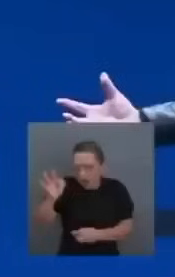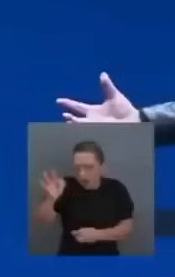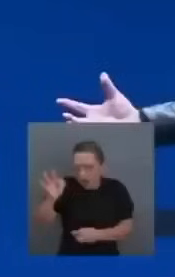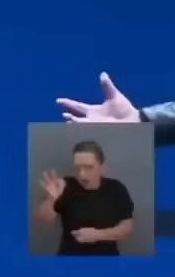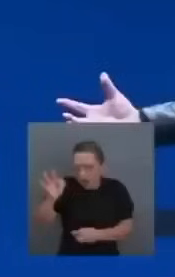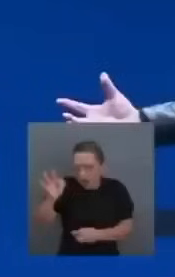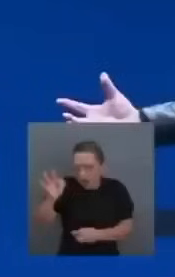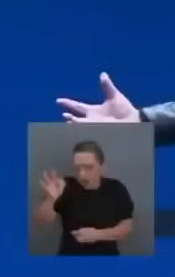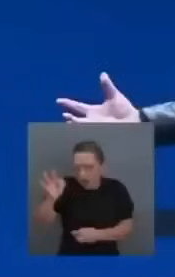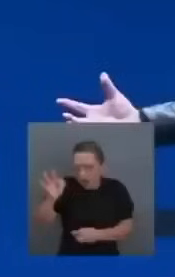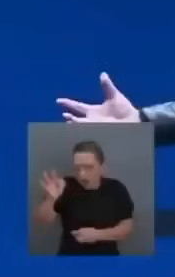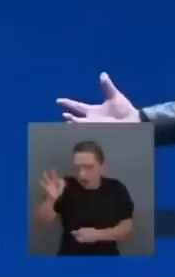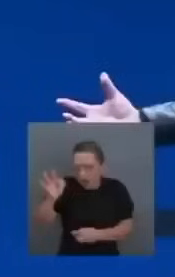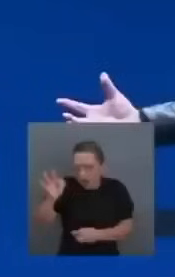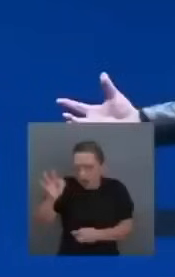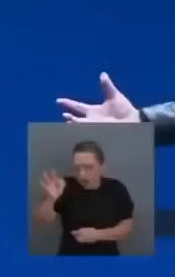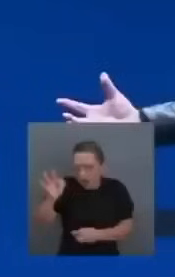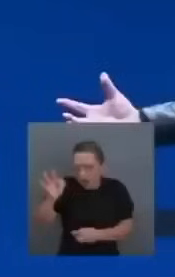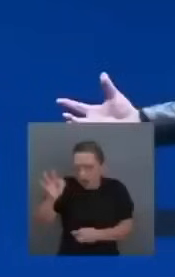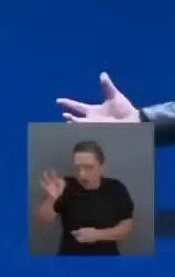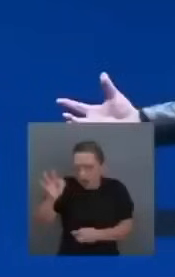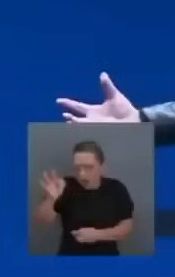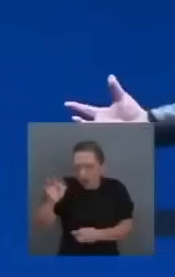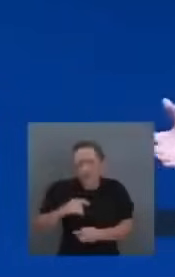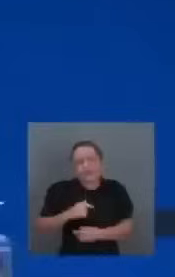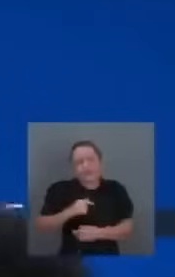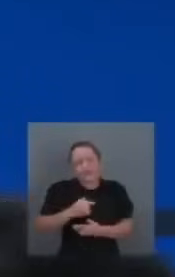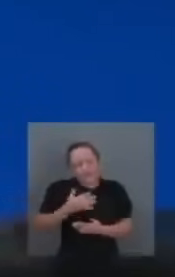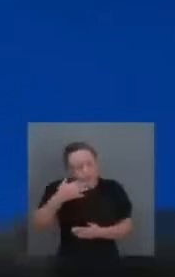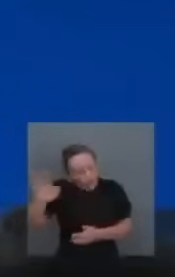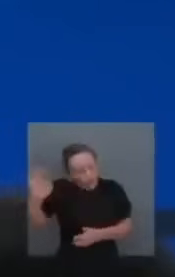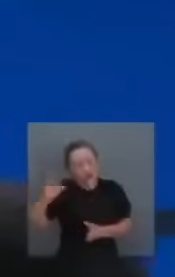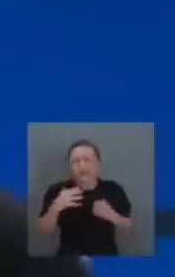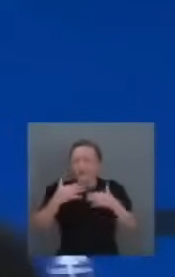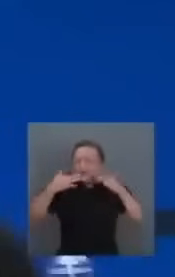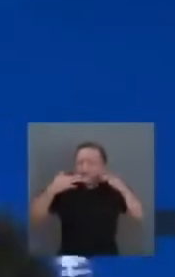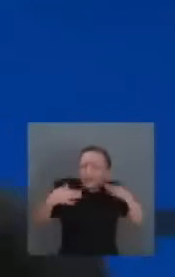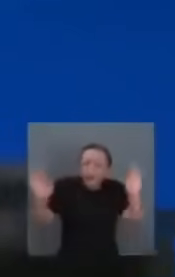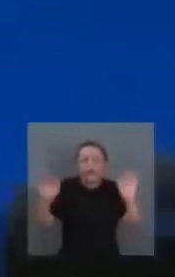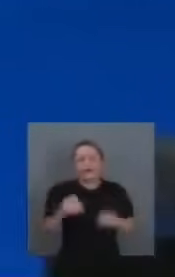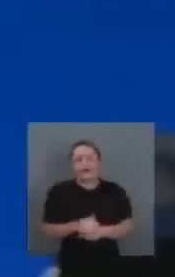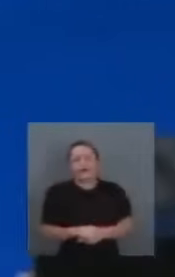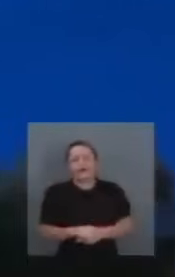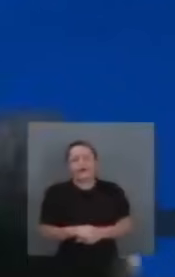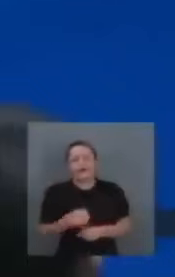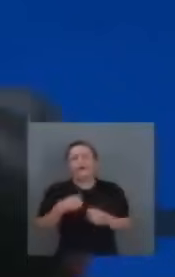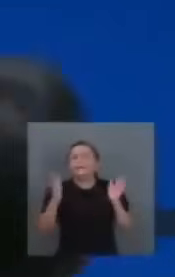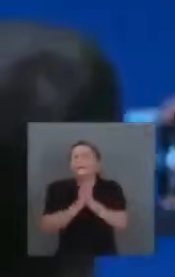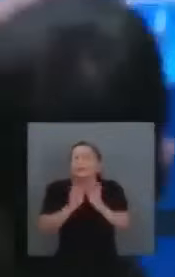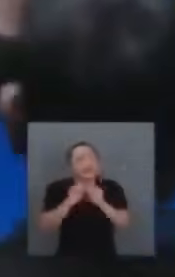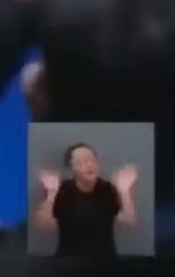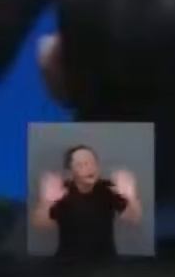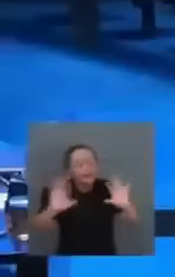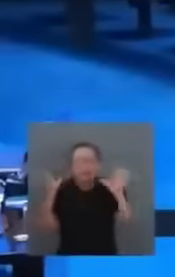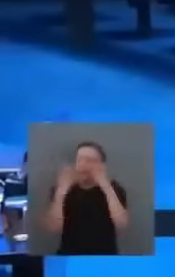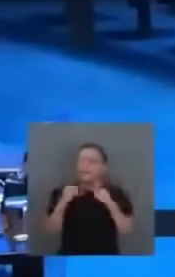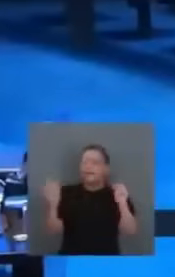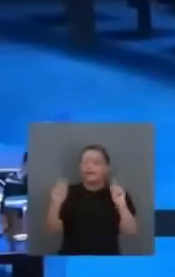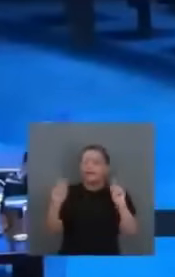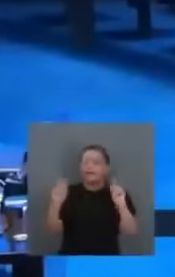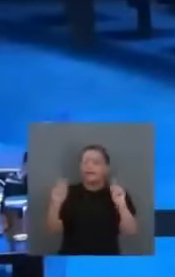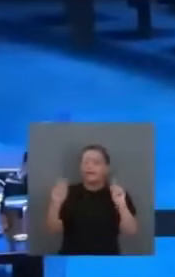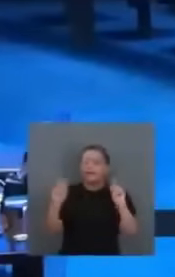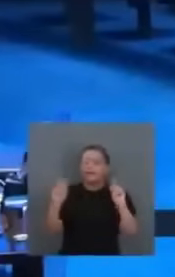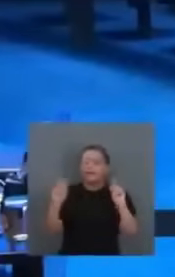para peças de teatro. Eu não sei, gente. Vai doer muito! Não façam isso!